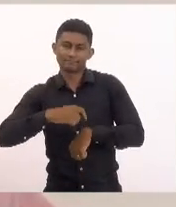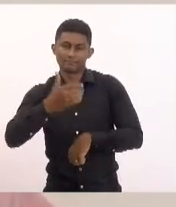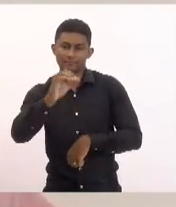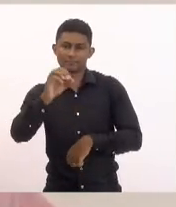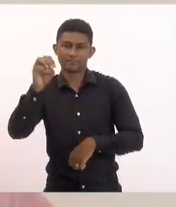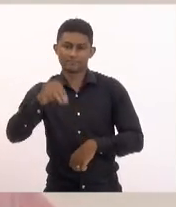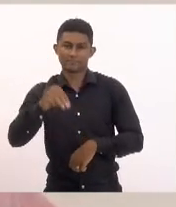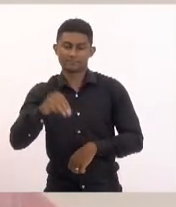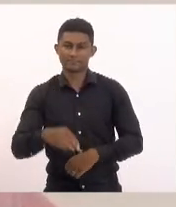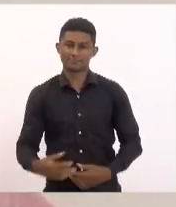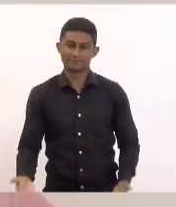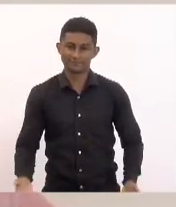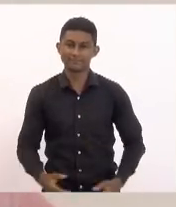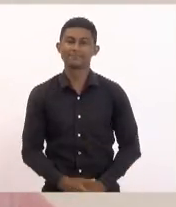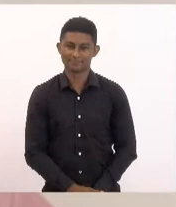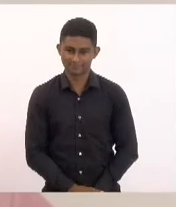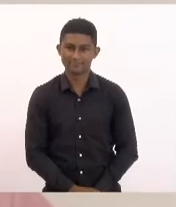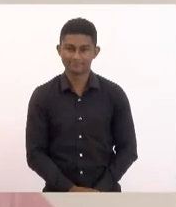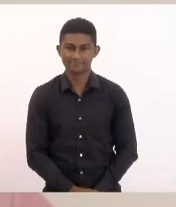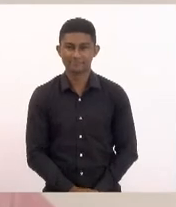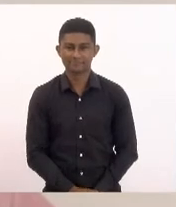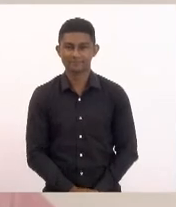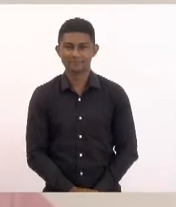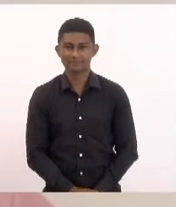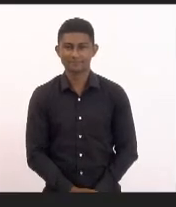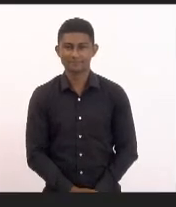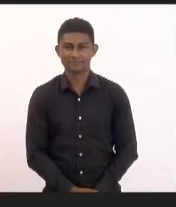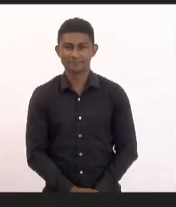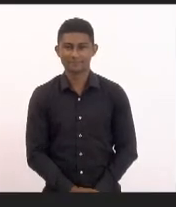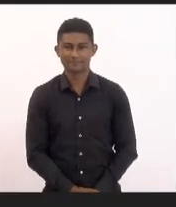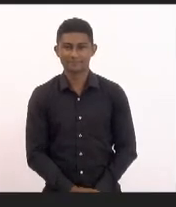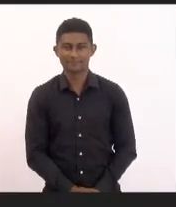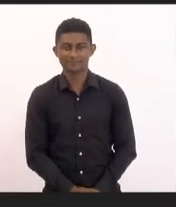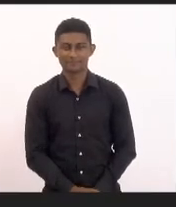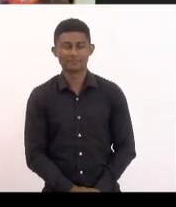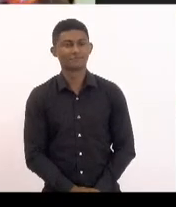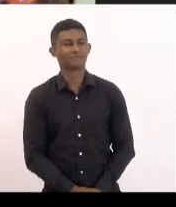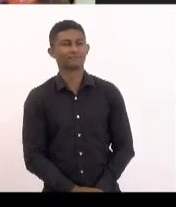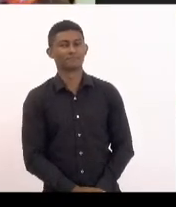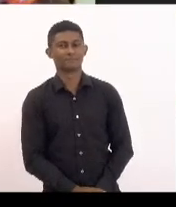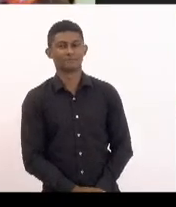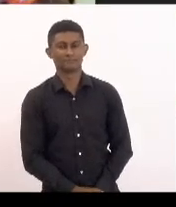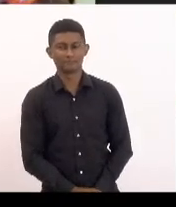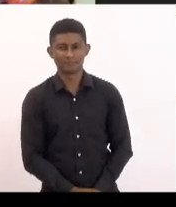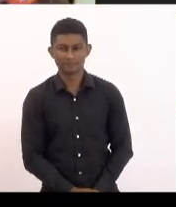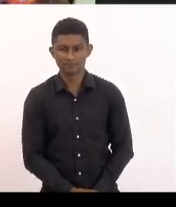no tempo regimental. Deputada, te ajudo, uma boa tarde. Hoje,